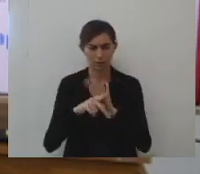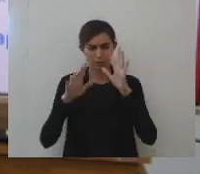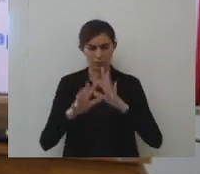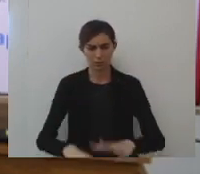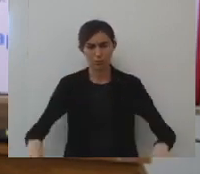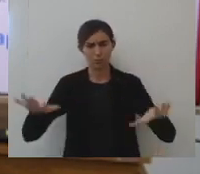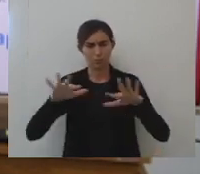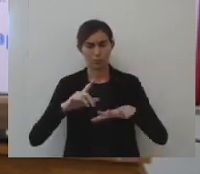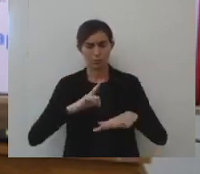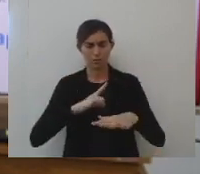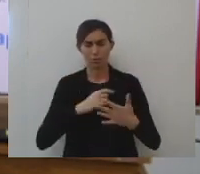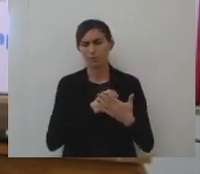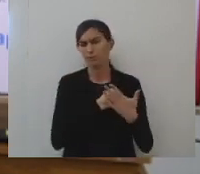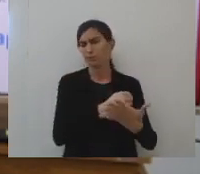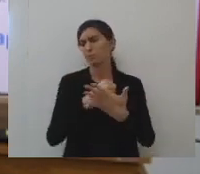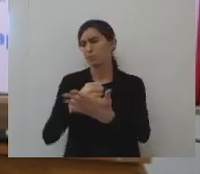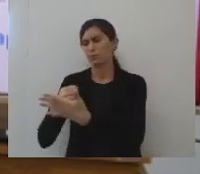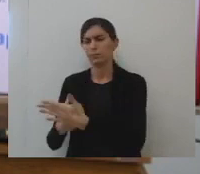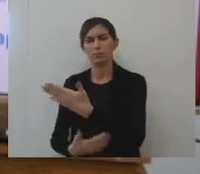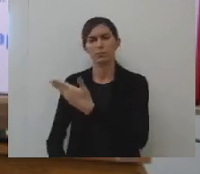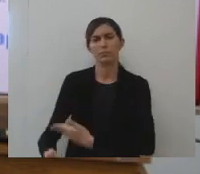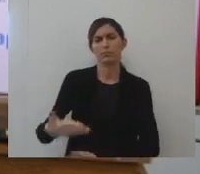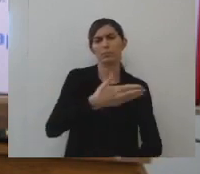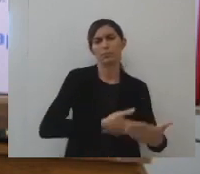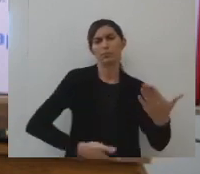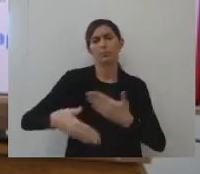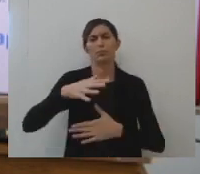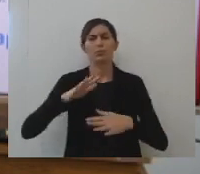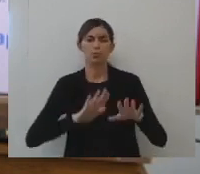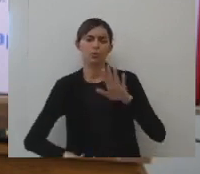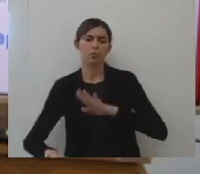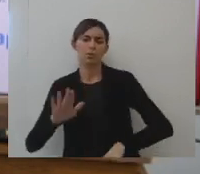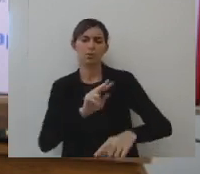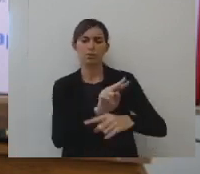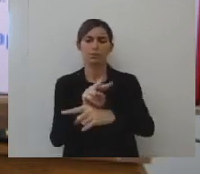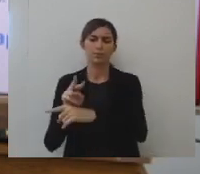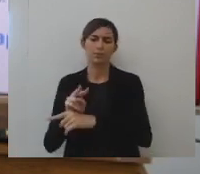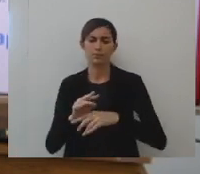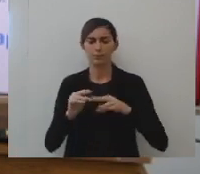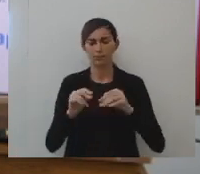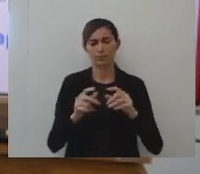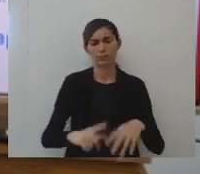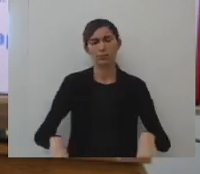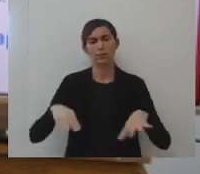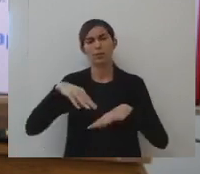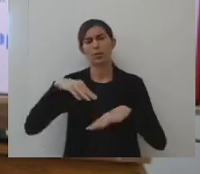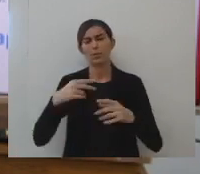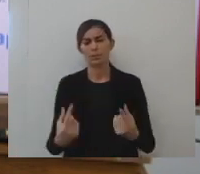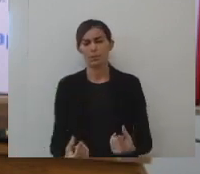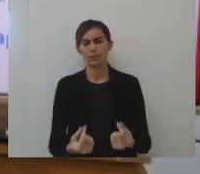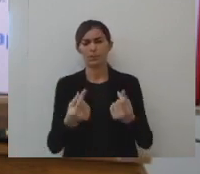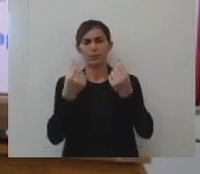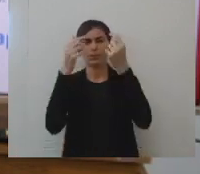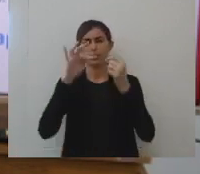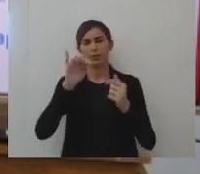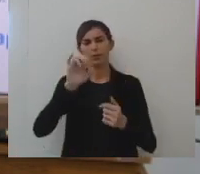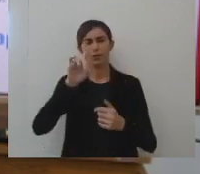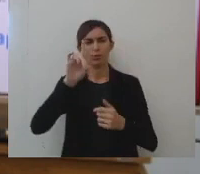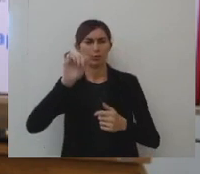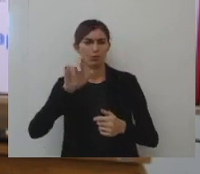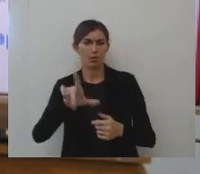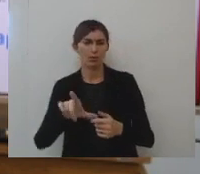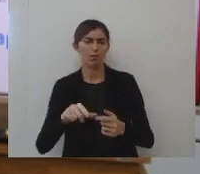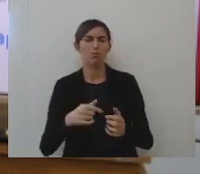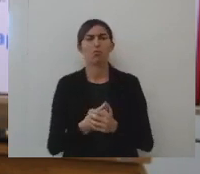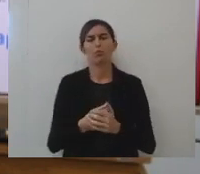e existe uma ajuda mútua, certo? No cuidar dessa terra. A gente tem o modo de produção feudal, que nesse modo de